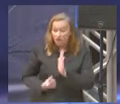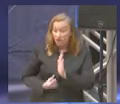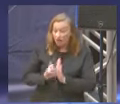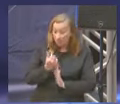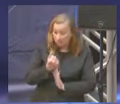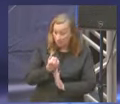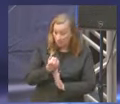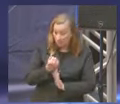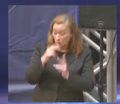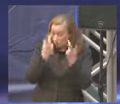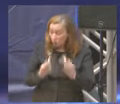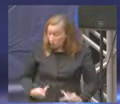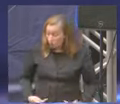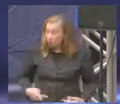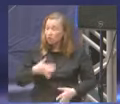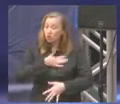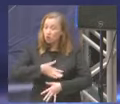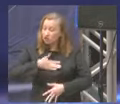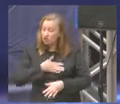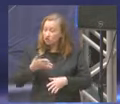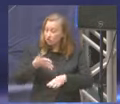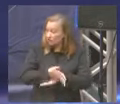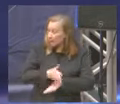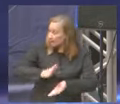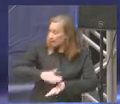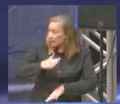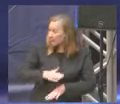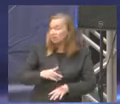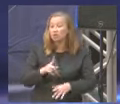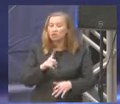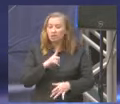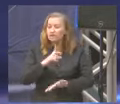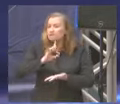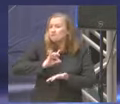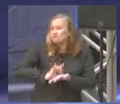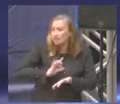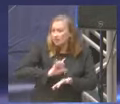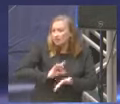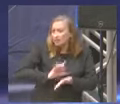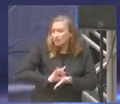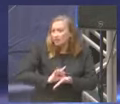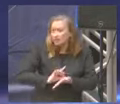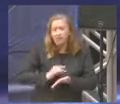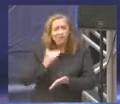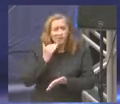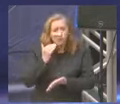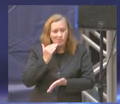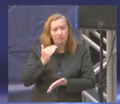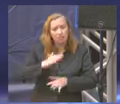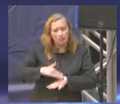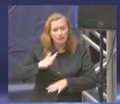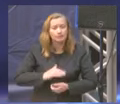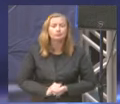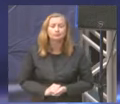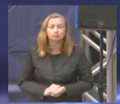parte que eu gostaria de entrar um pouco mais, que é onde a gente realmente tem uma deficiência maior. Tá?